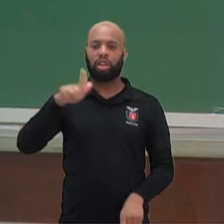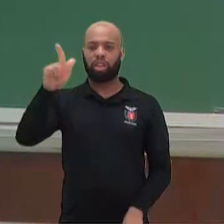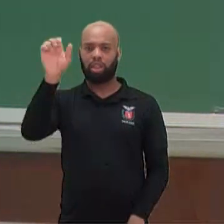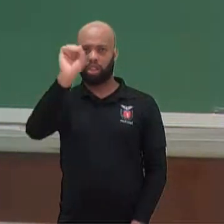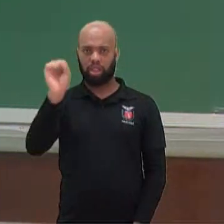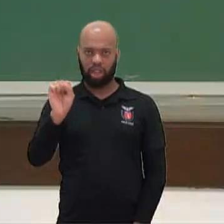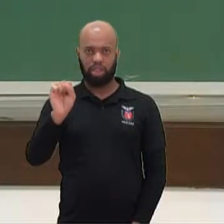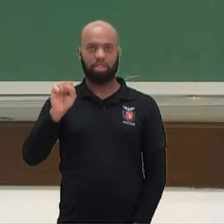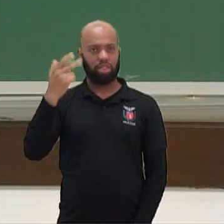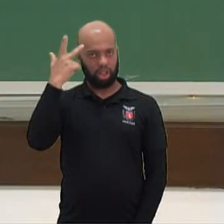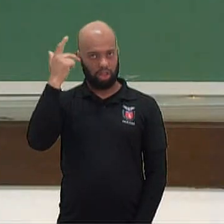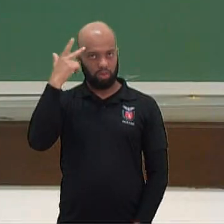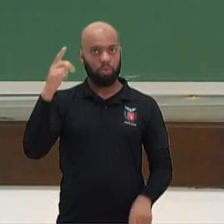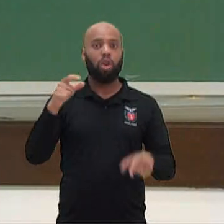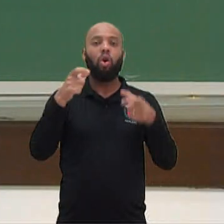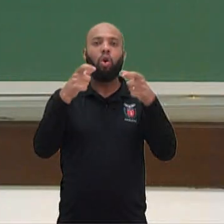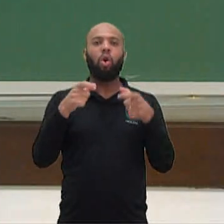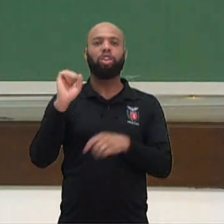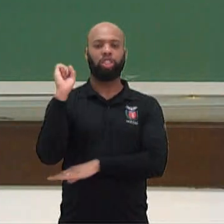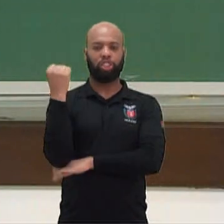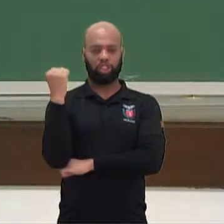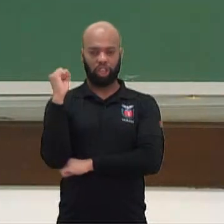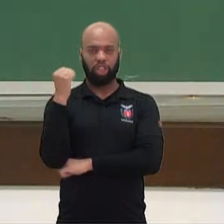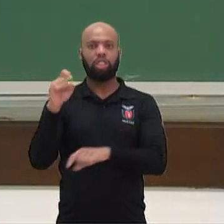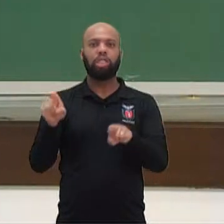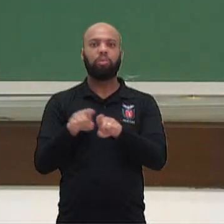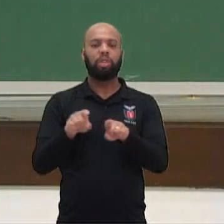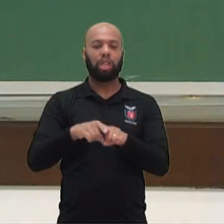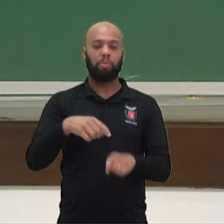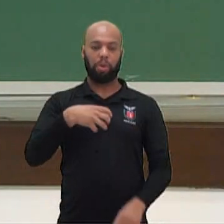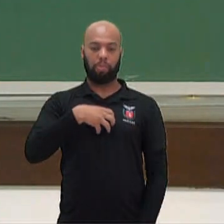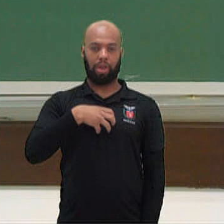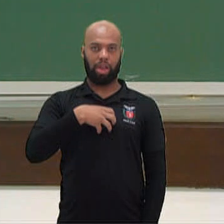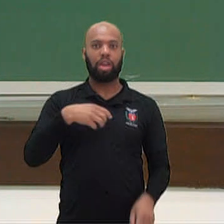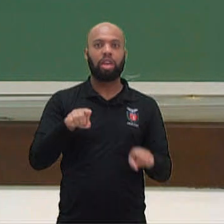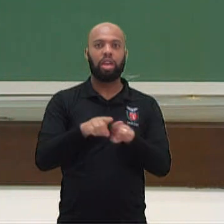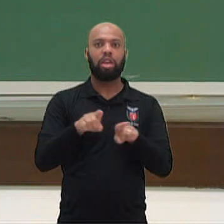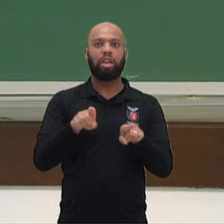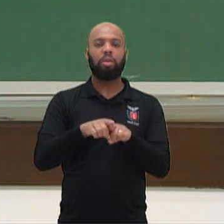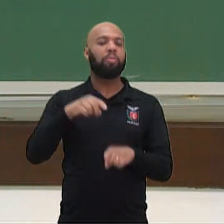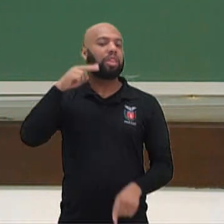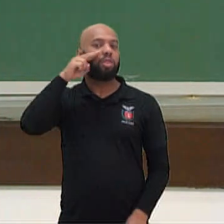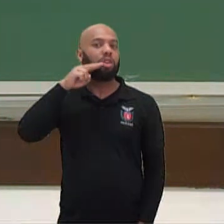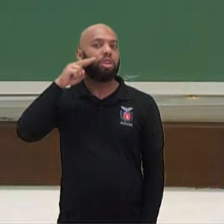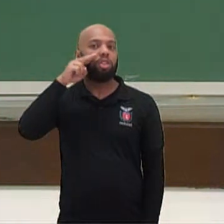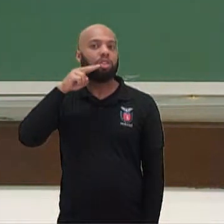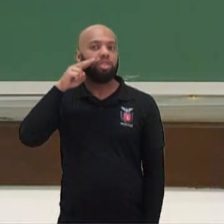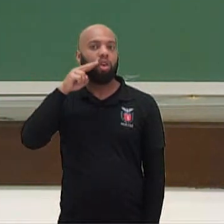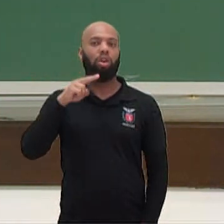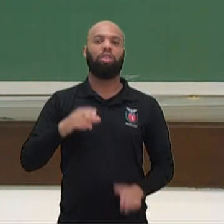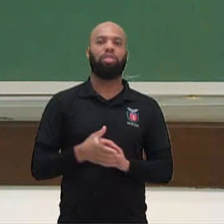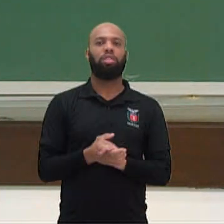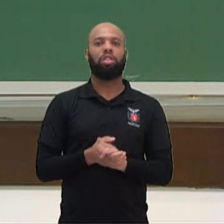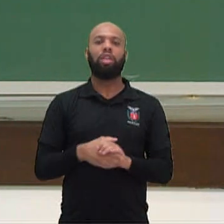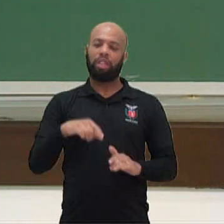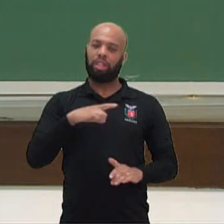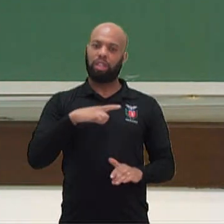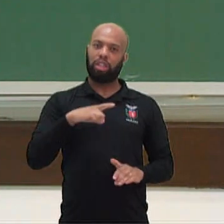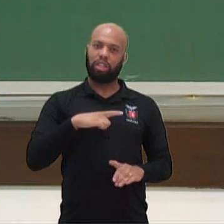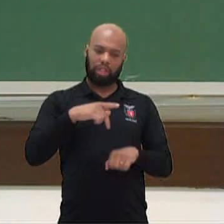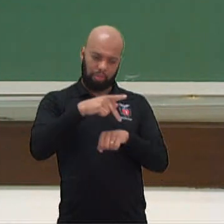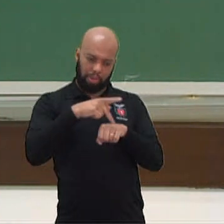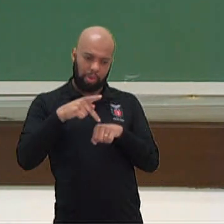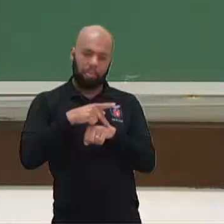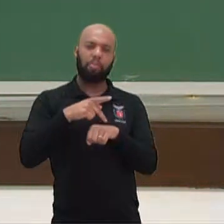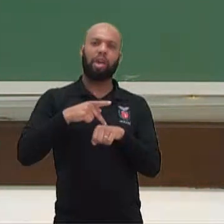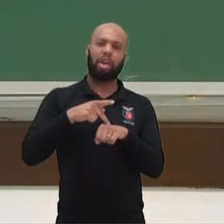Bahia, em Sergipe, no Rio Grande do Norte, e também jazidas de granito, pedras preciosas e semipreciosas. Tem a maior produção